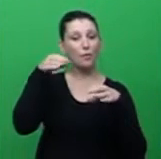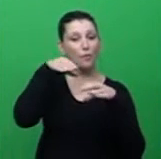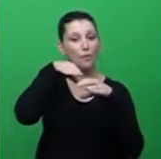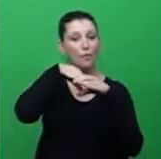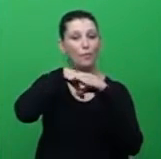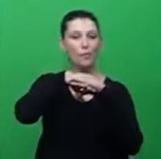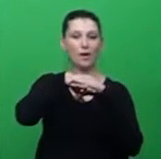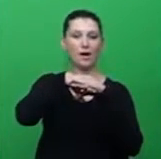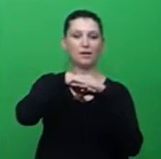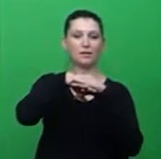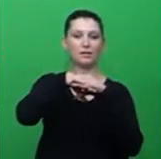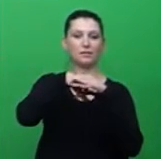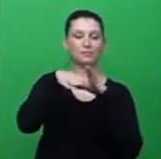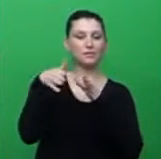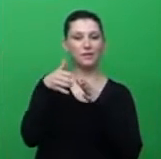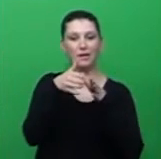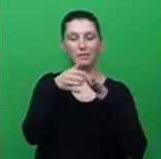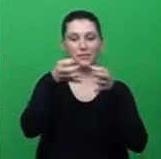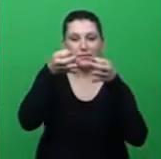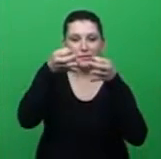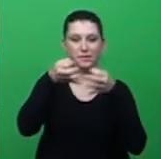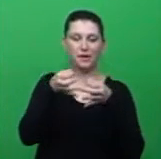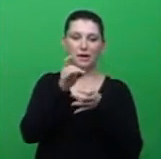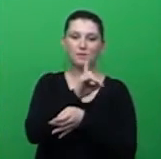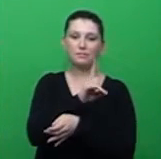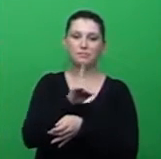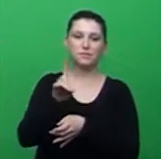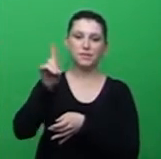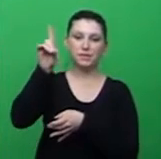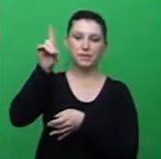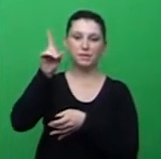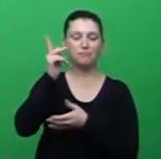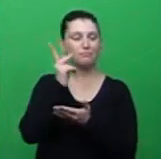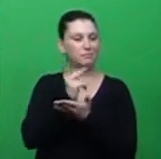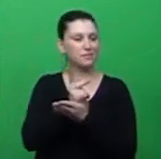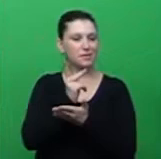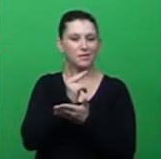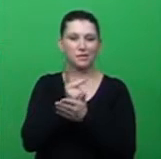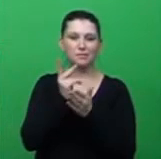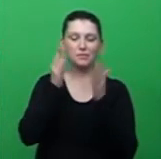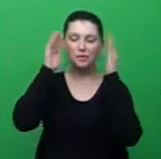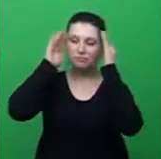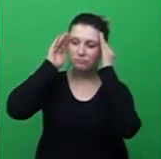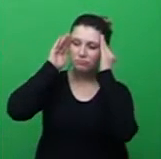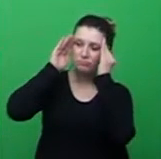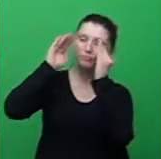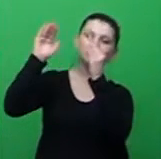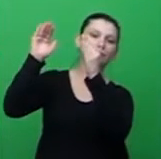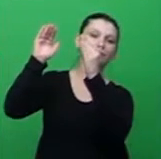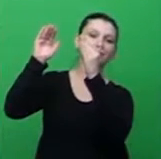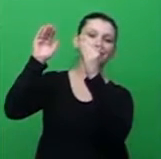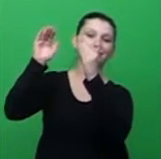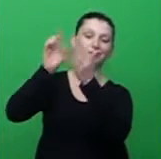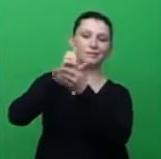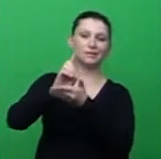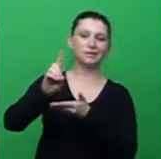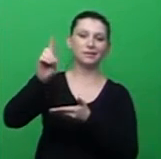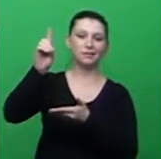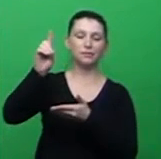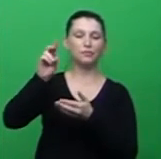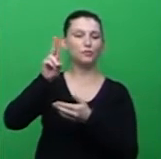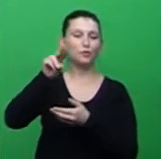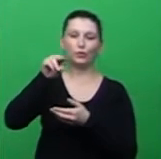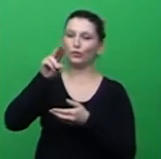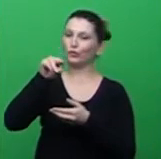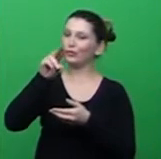os meus caminhos. Ouve o ensino e sede sábios, e não se rejeiteis